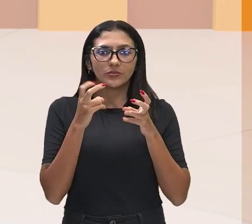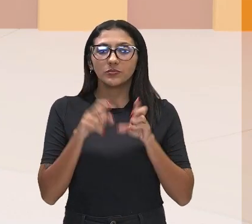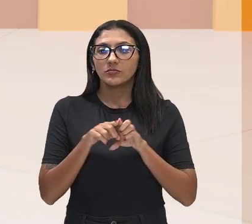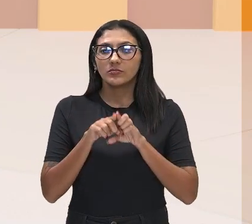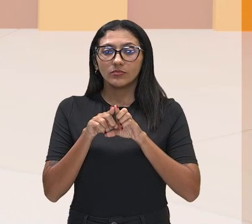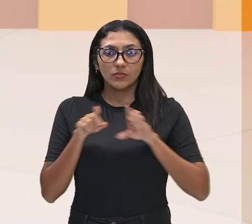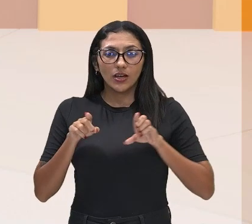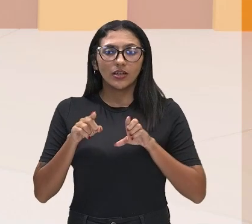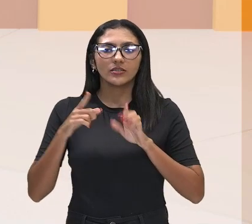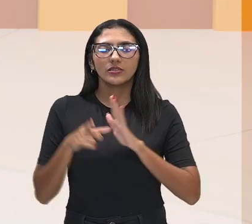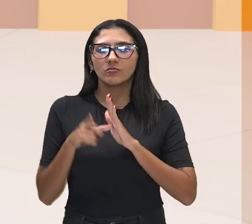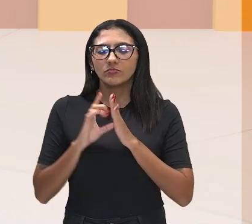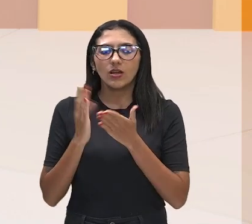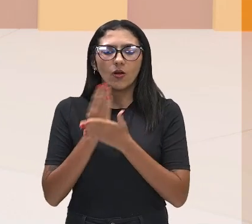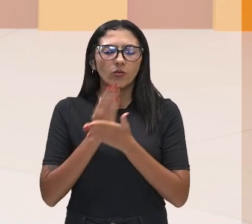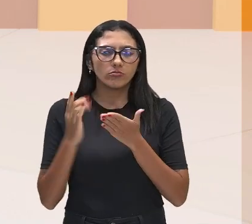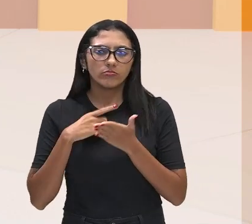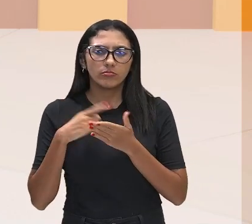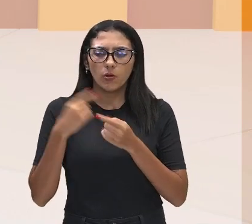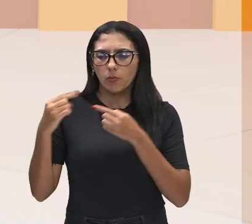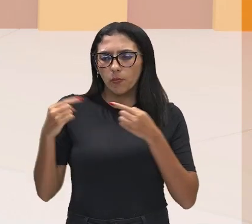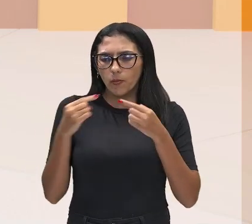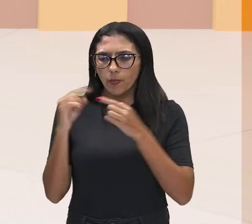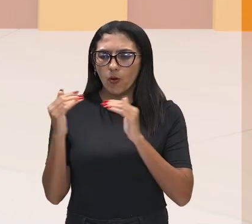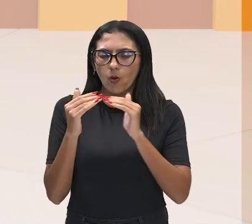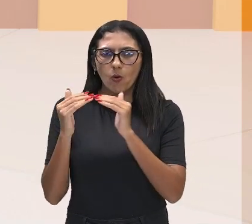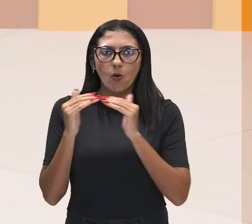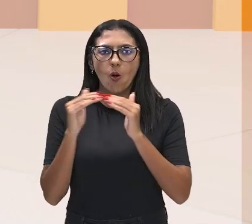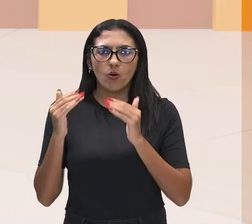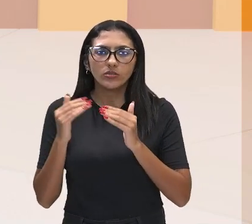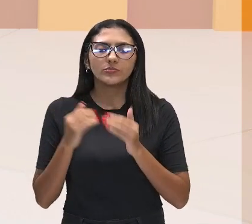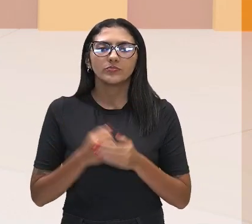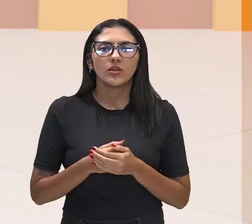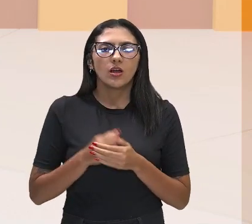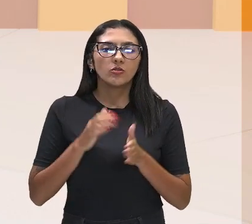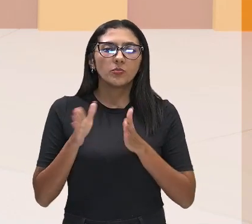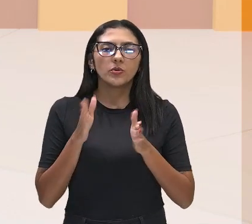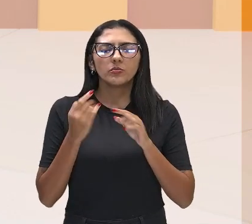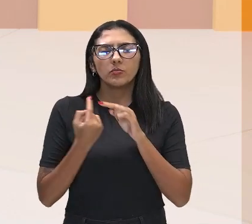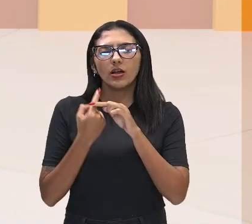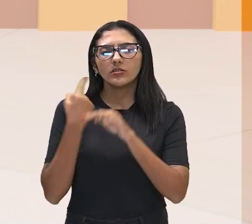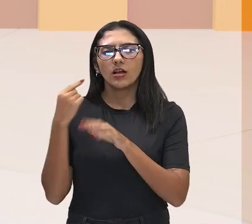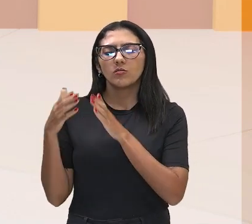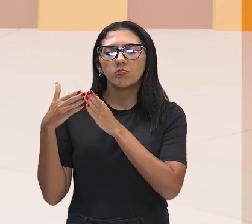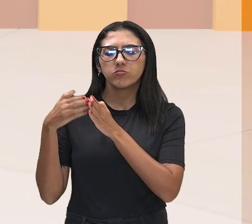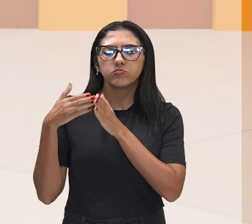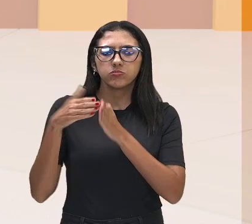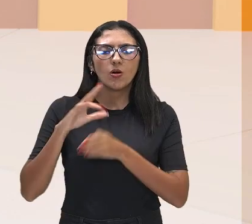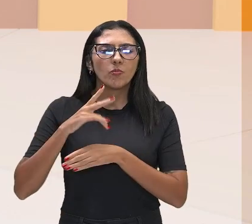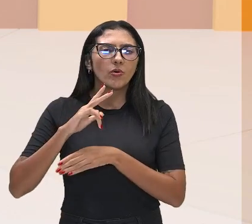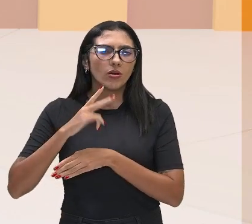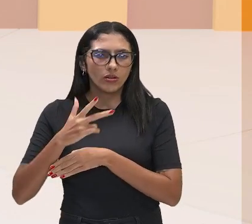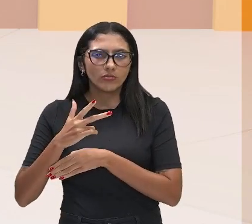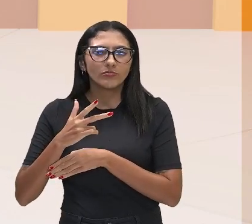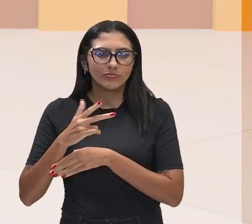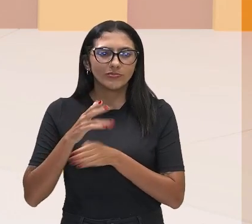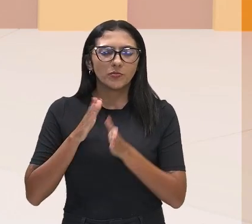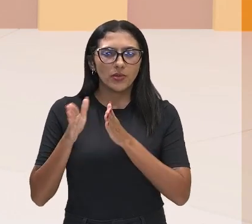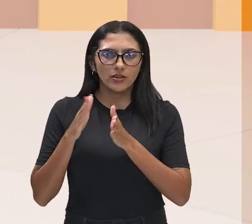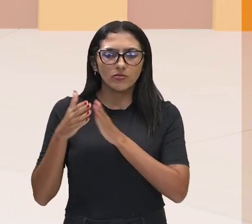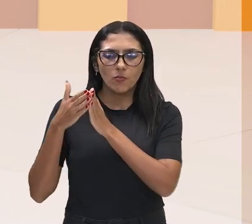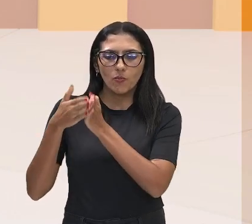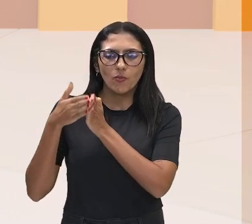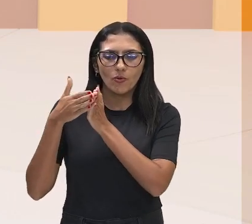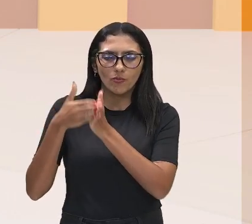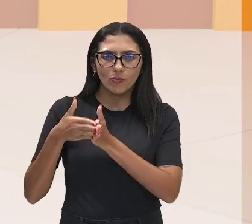mas alguns entram em consenso que seria durante as expedições marítimas, ou seja, as grandes navegações.